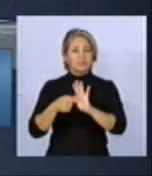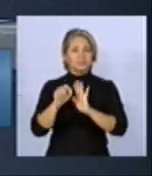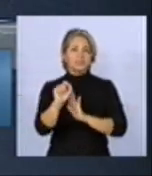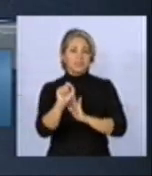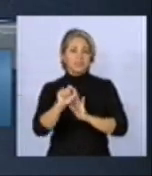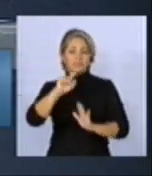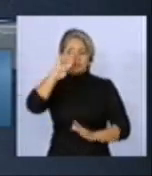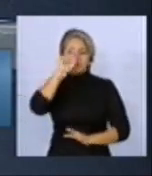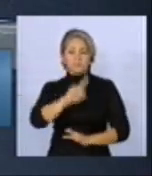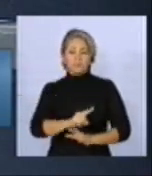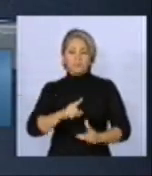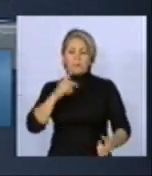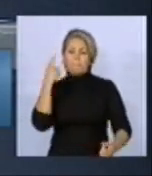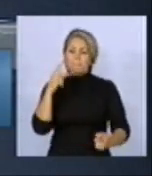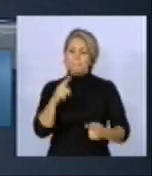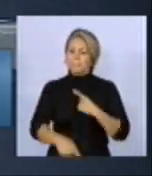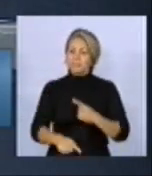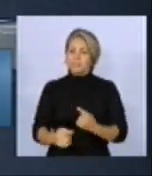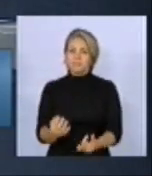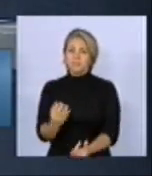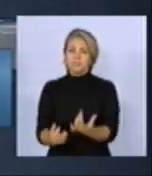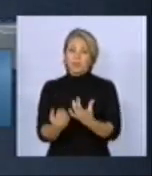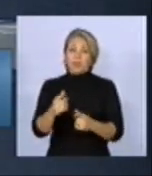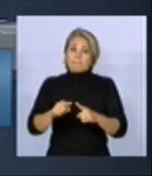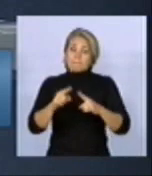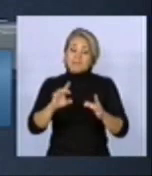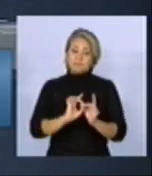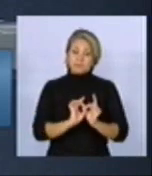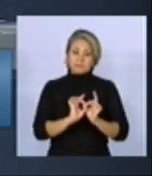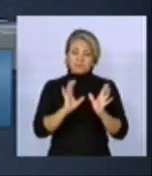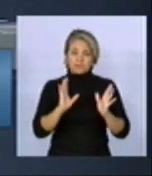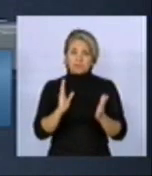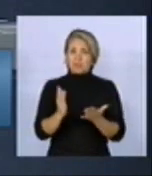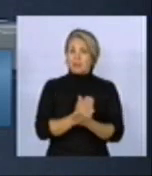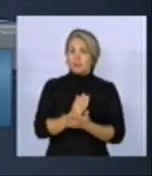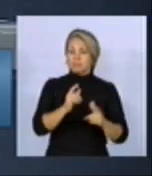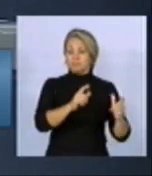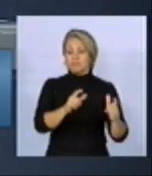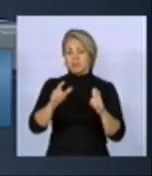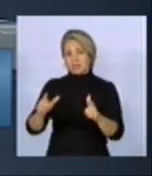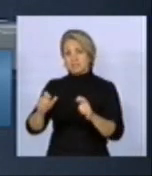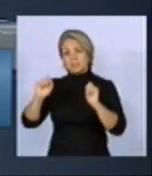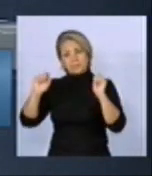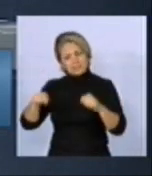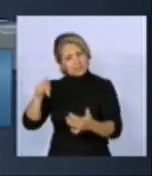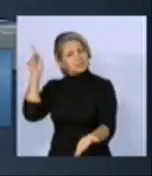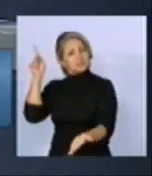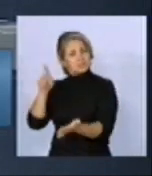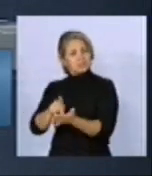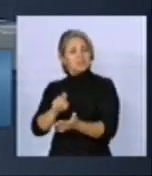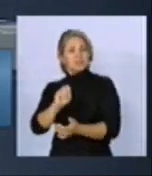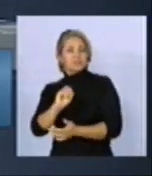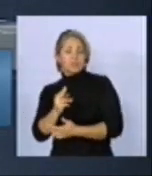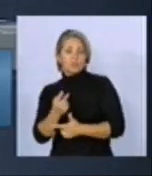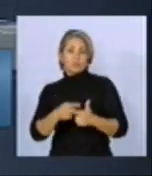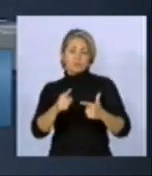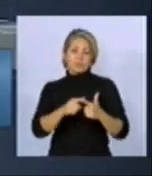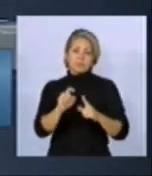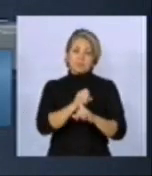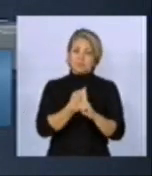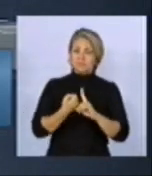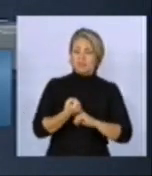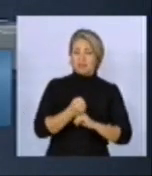determinou a proibição do fogo mas permitiu que em condições onde que fosse realmente necessário seja por questões sociais